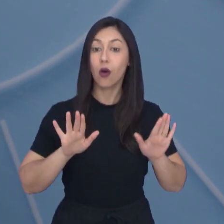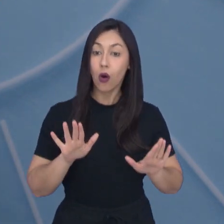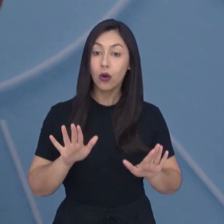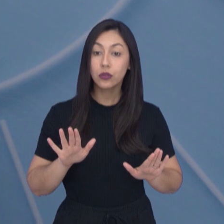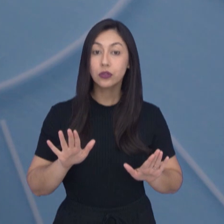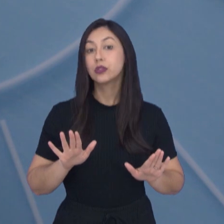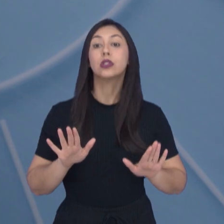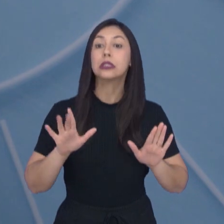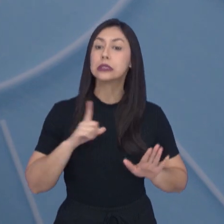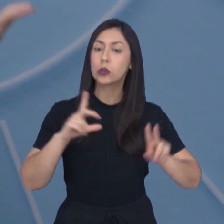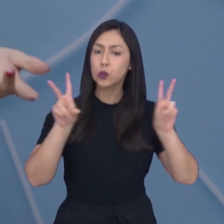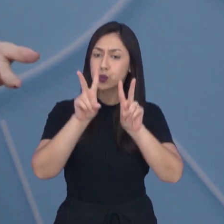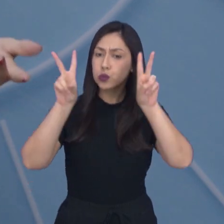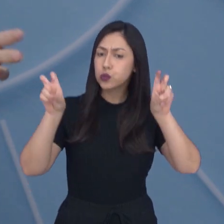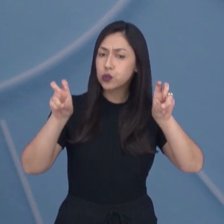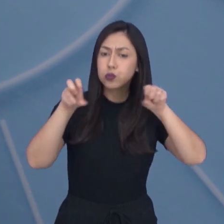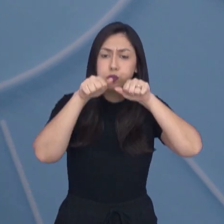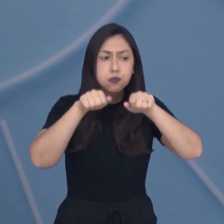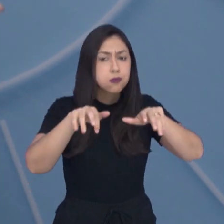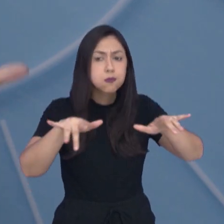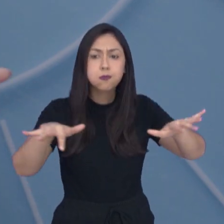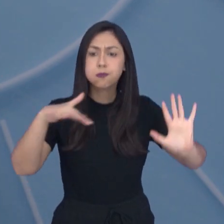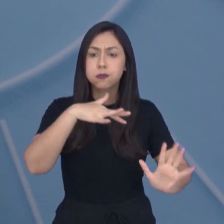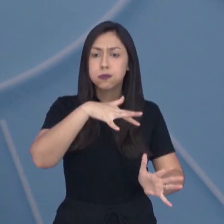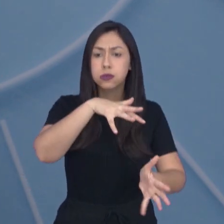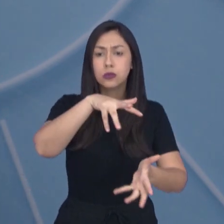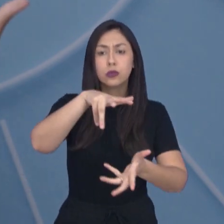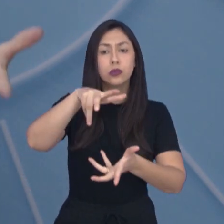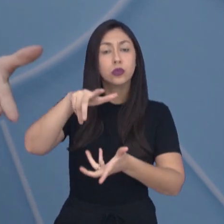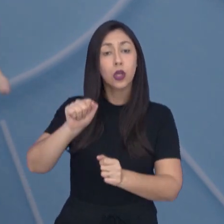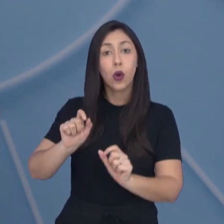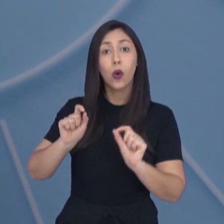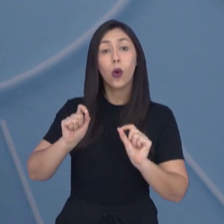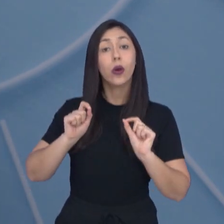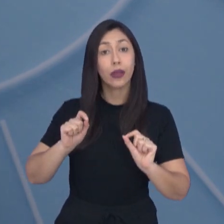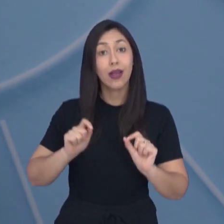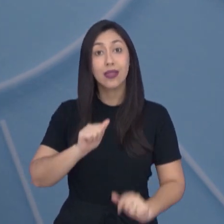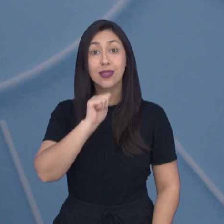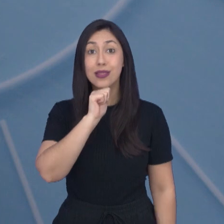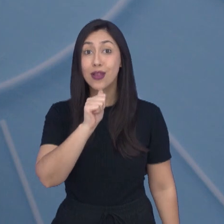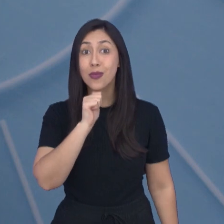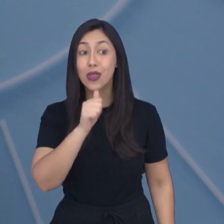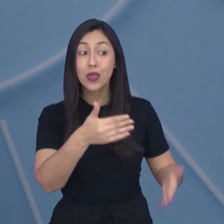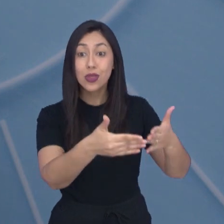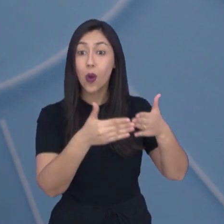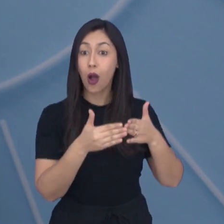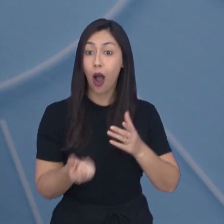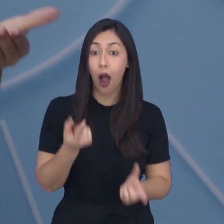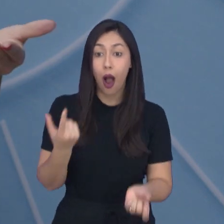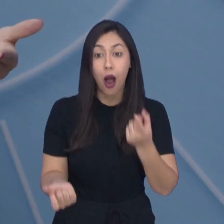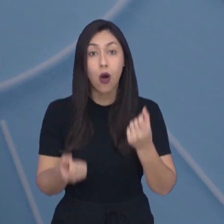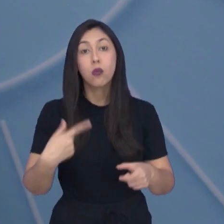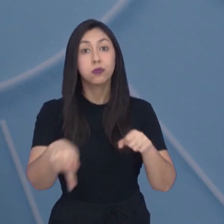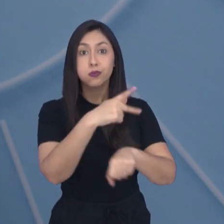uma pauta que vem ganhando destaque a nível mundial é a licença menstrual. Alguns países, a maior parte deles